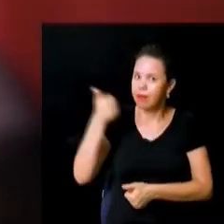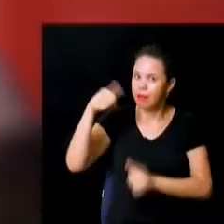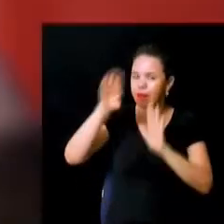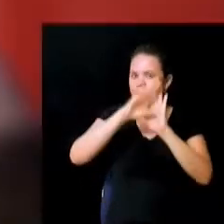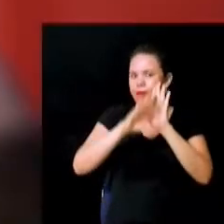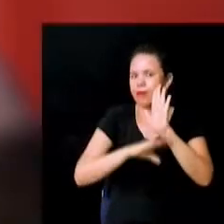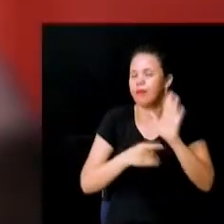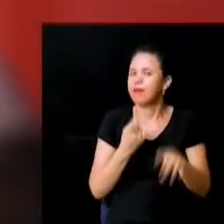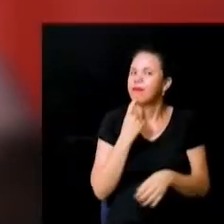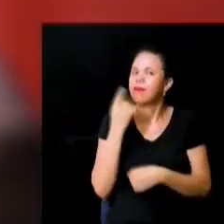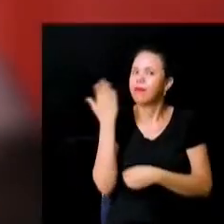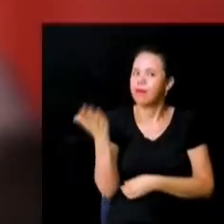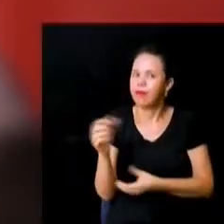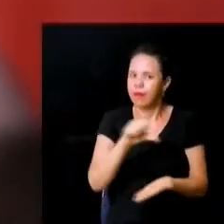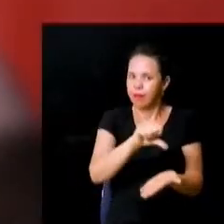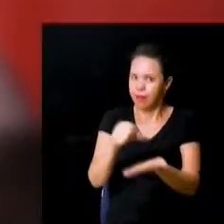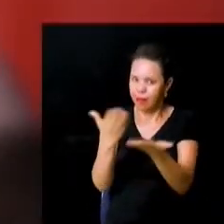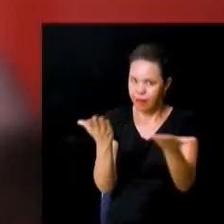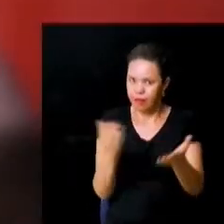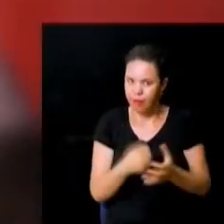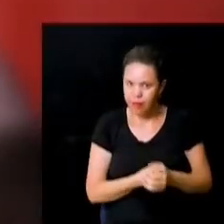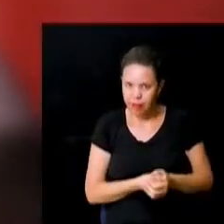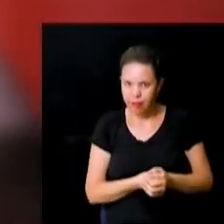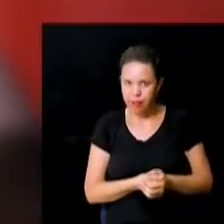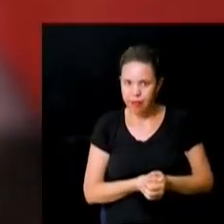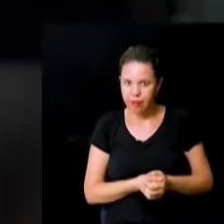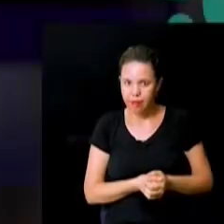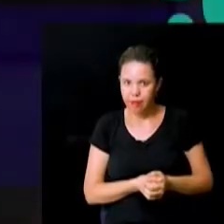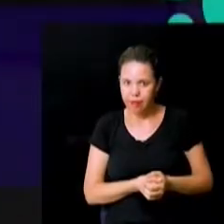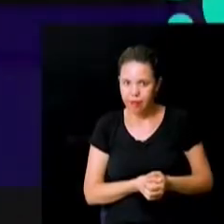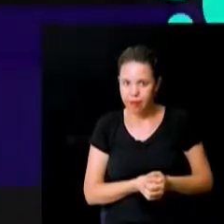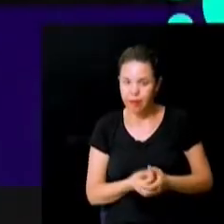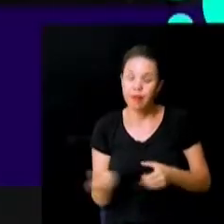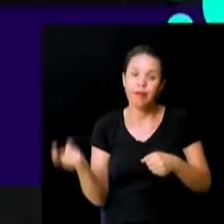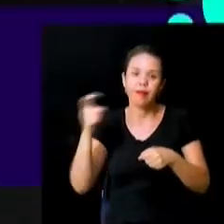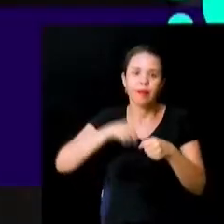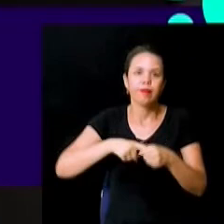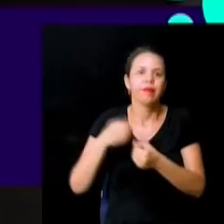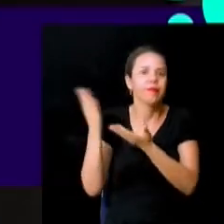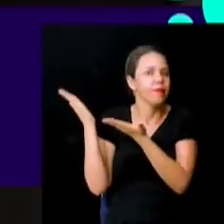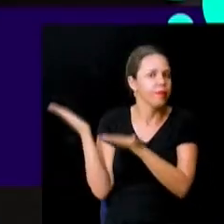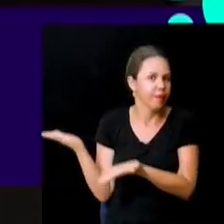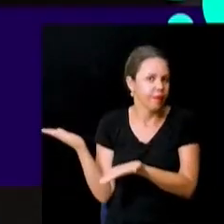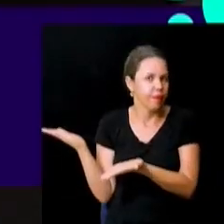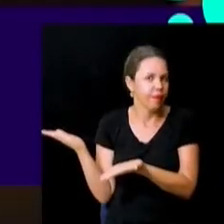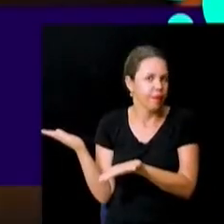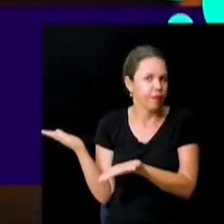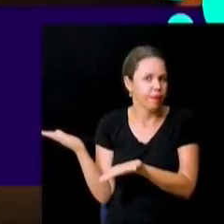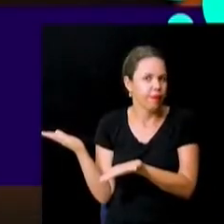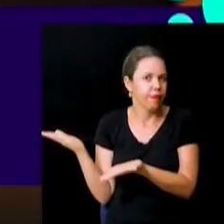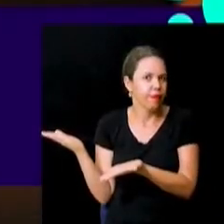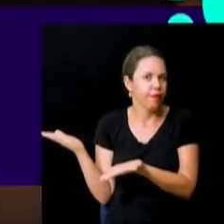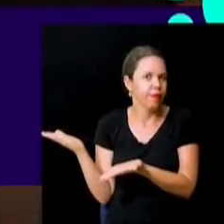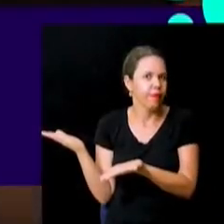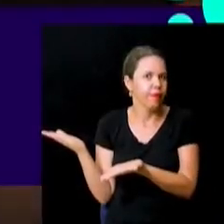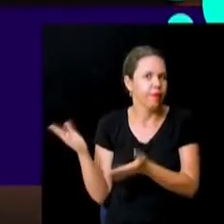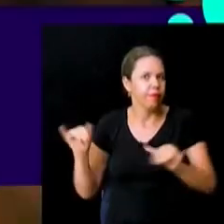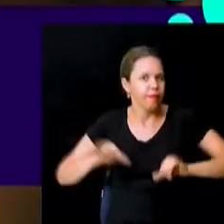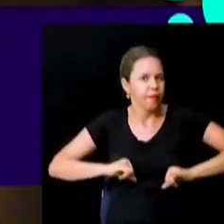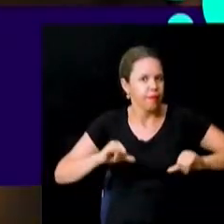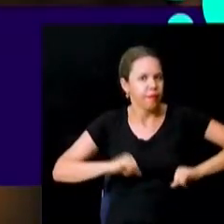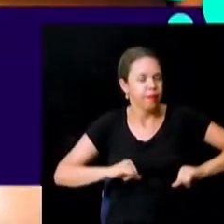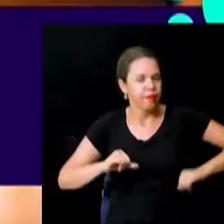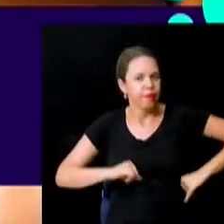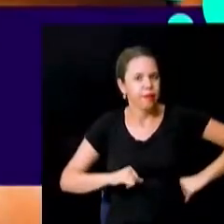melhor programação de Campinas e região para você. Confira. Ele está de volta. Bruce Wayne, o Batman, ainda sofre